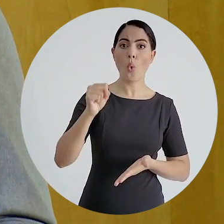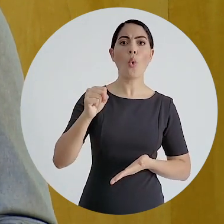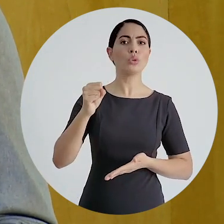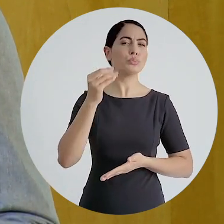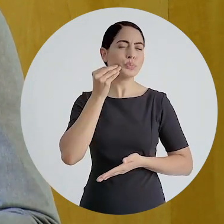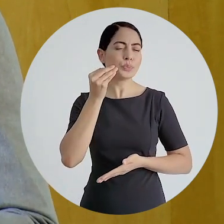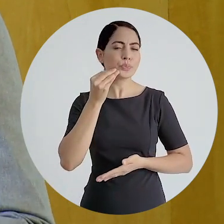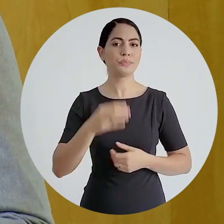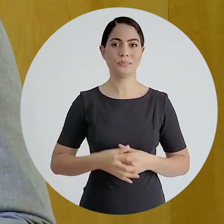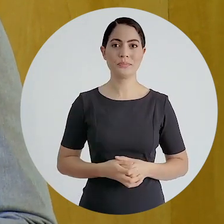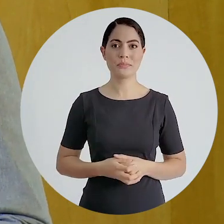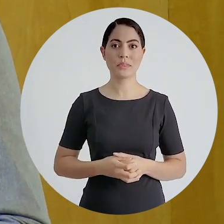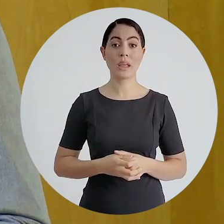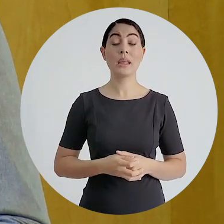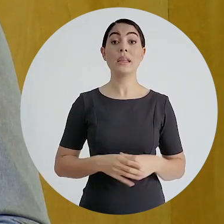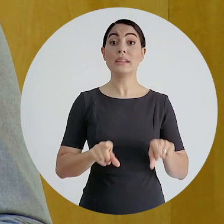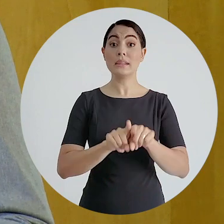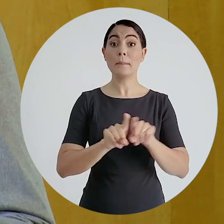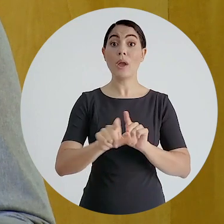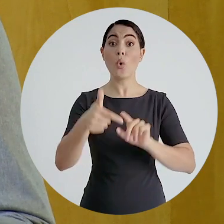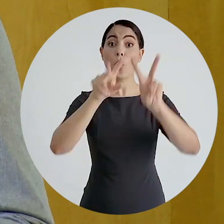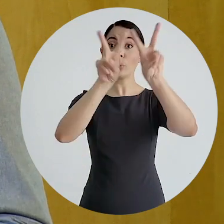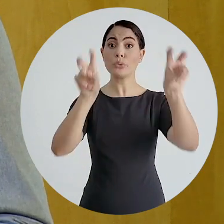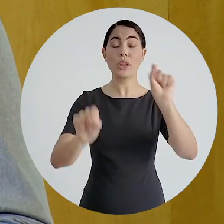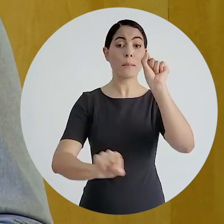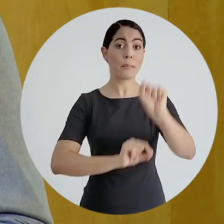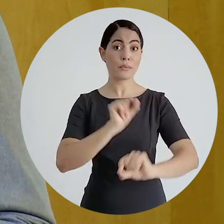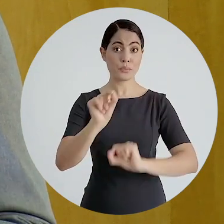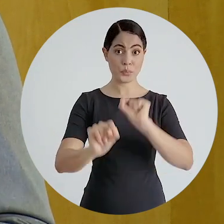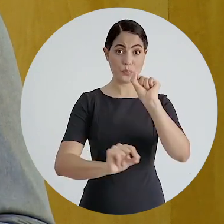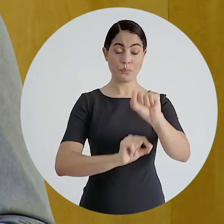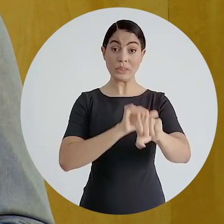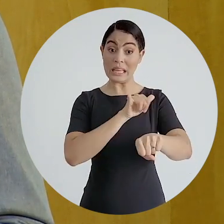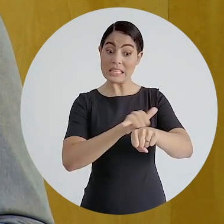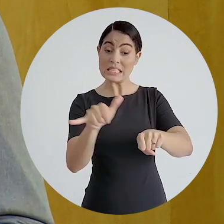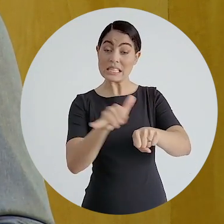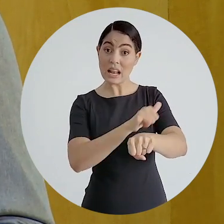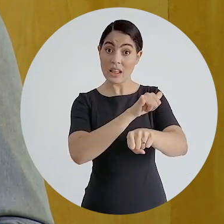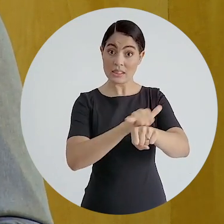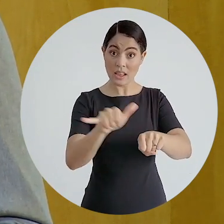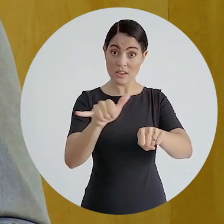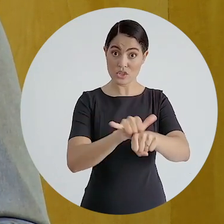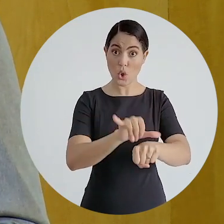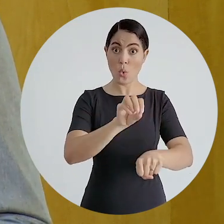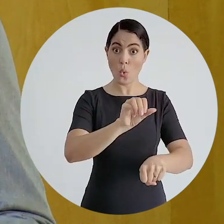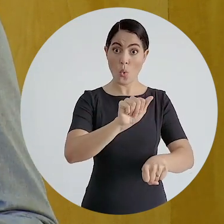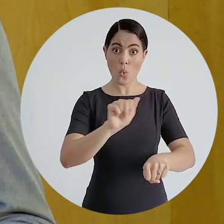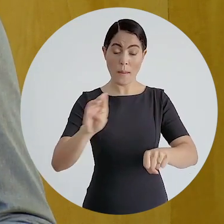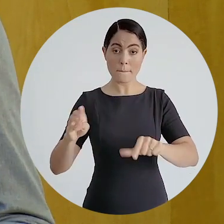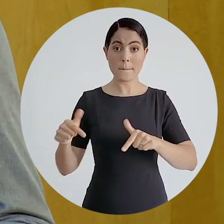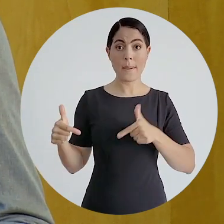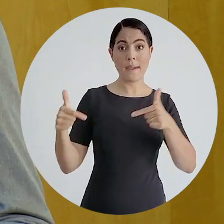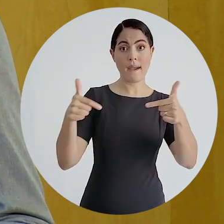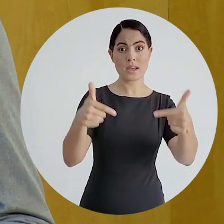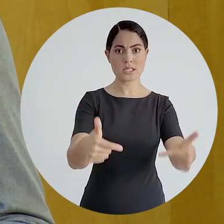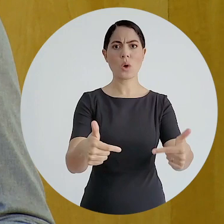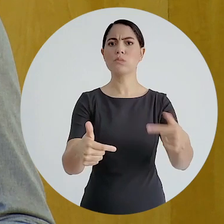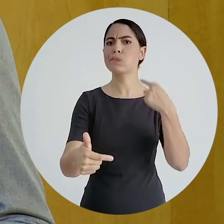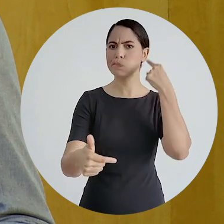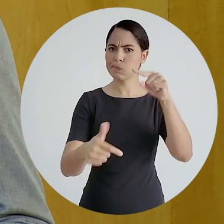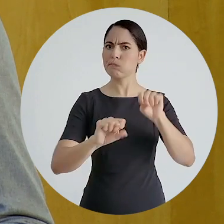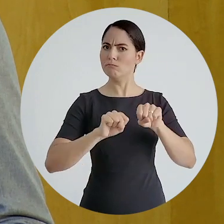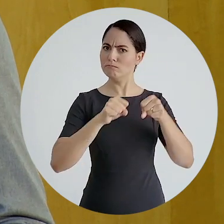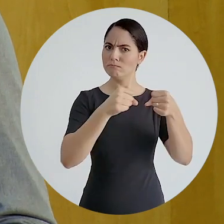seccionais. Outro ponto tratado durante o encontro dos presidentes foram as estratégias da OAB na atuação em defesa